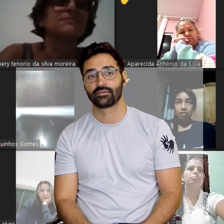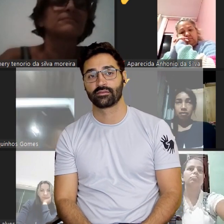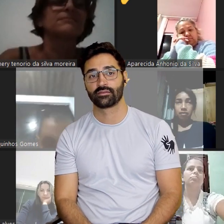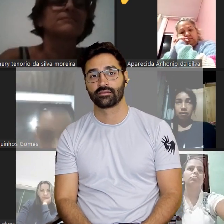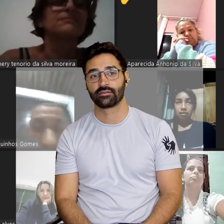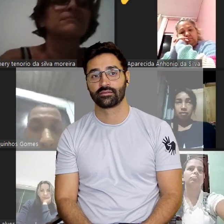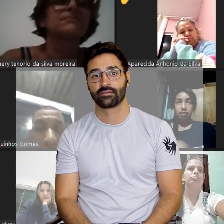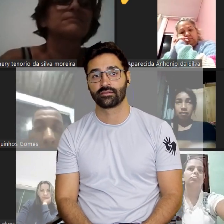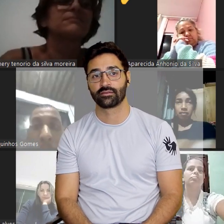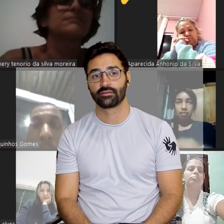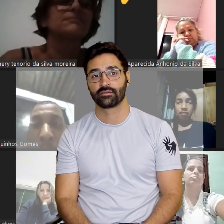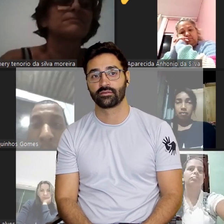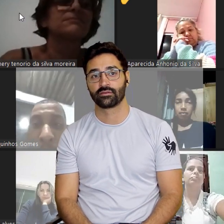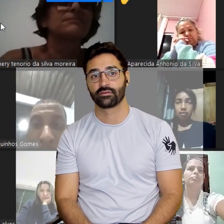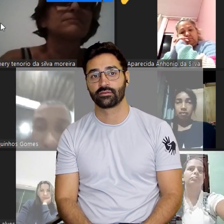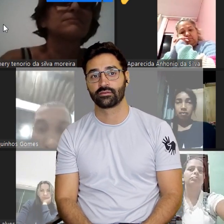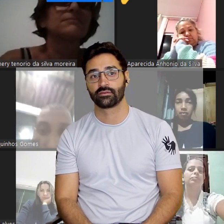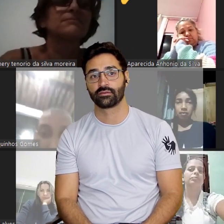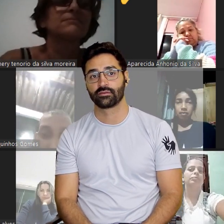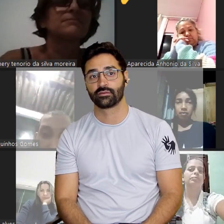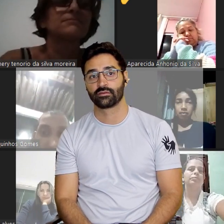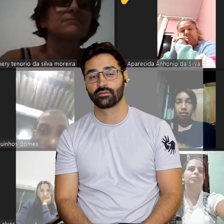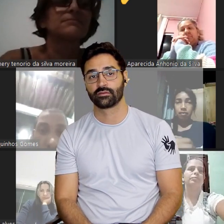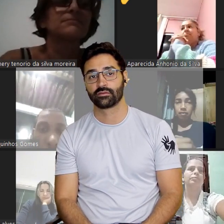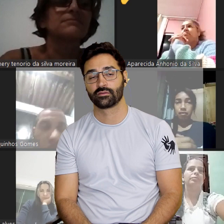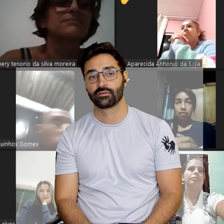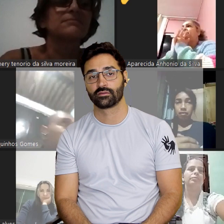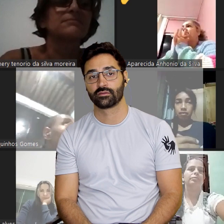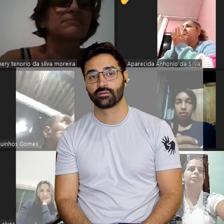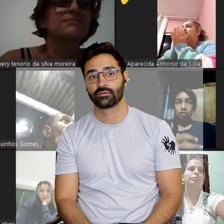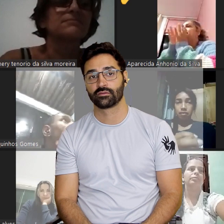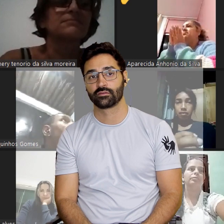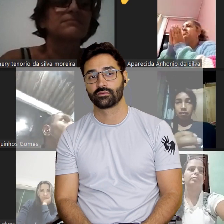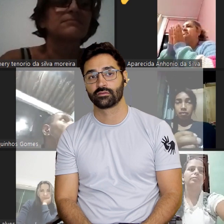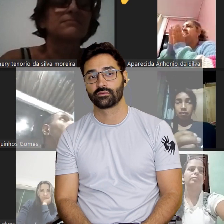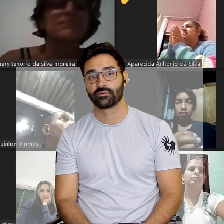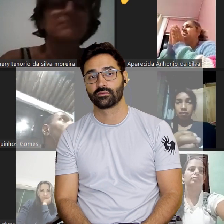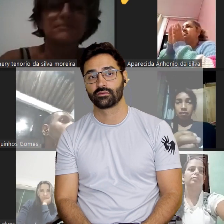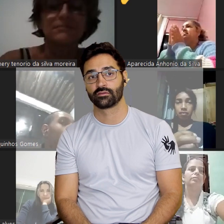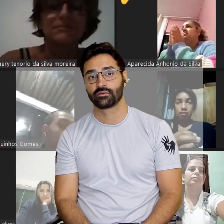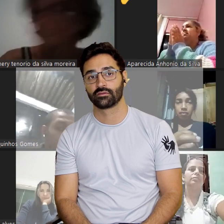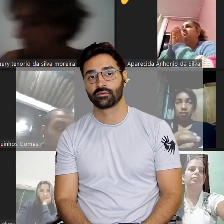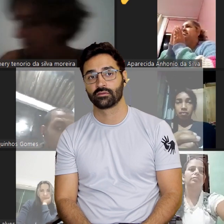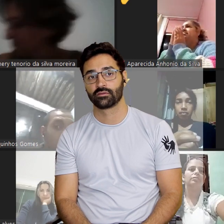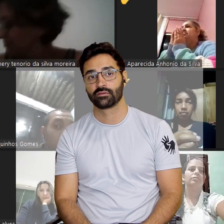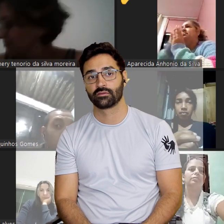ó, do mesmo lado da mão. Eu passo a parte daqui do dedão, ó.